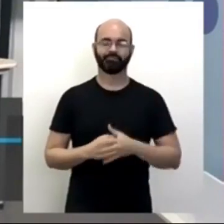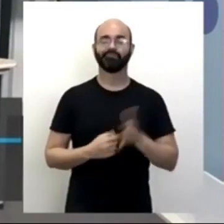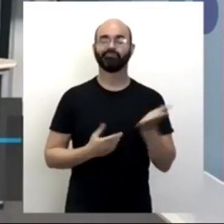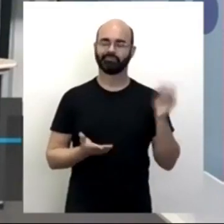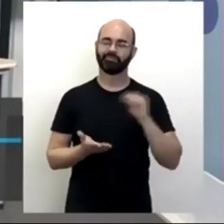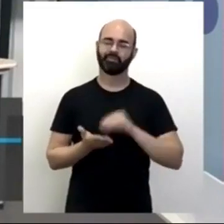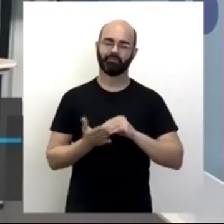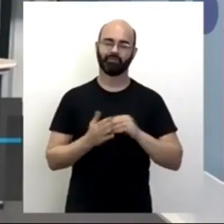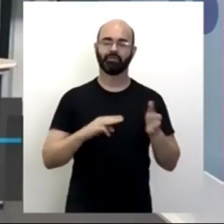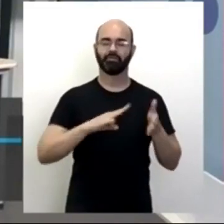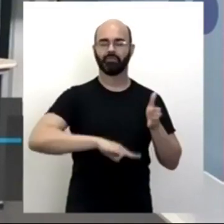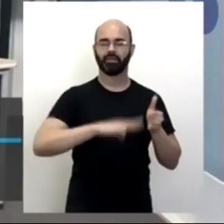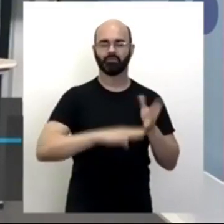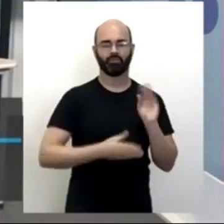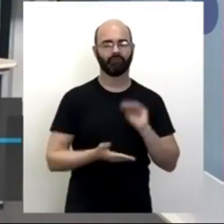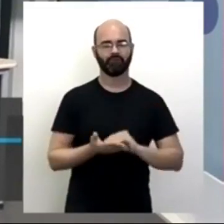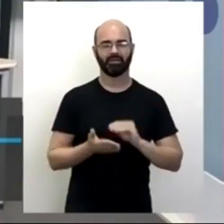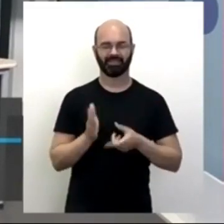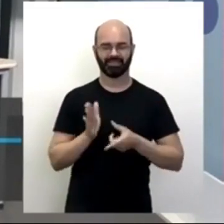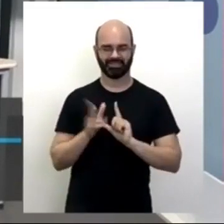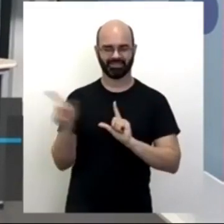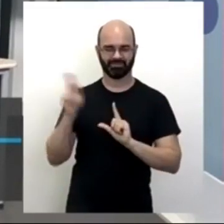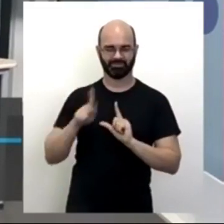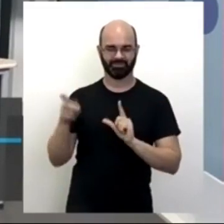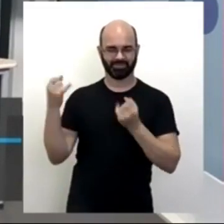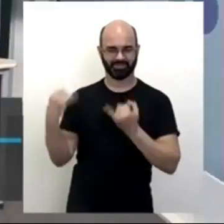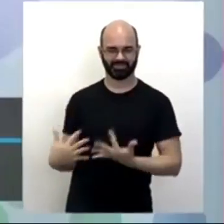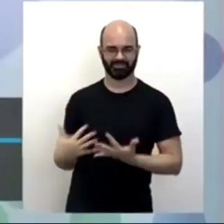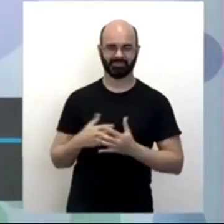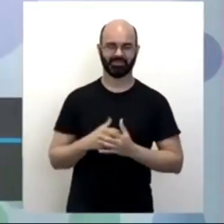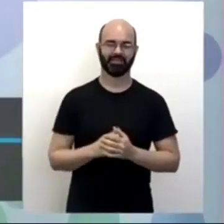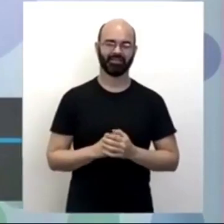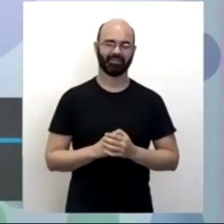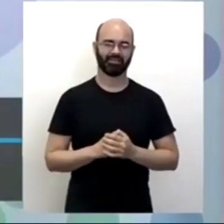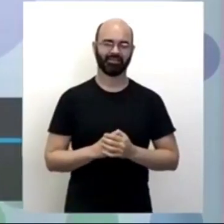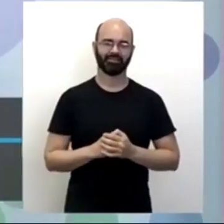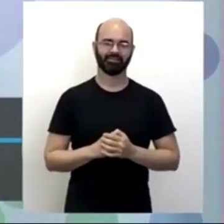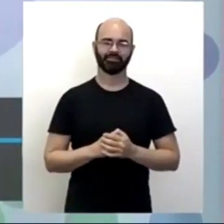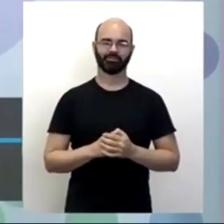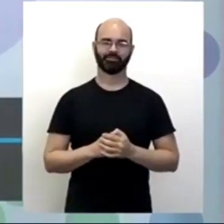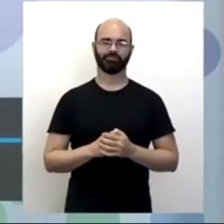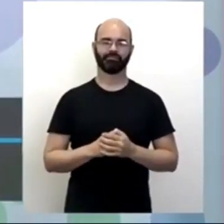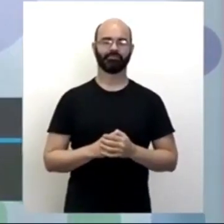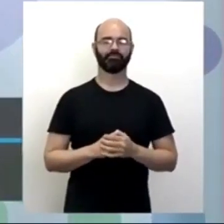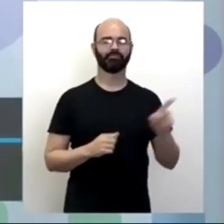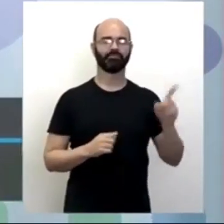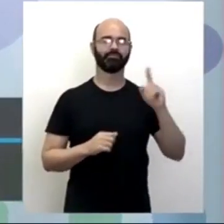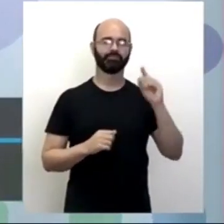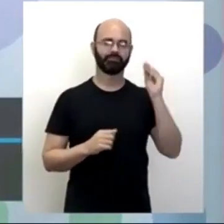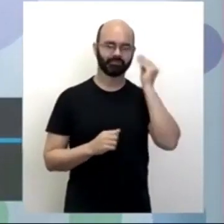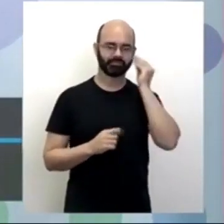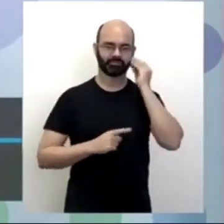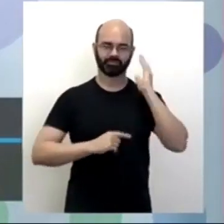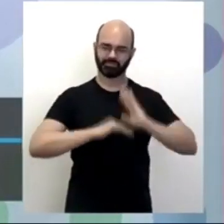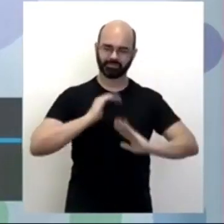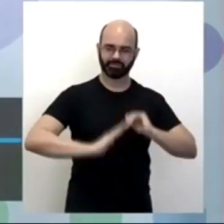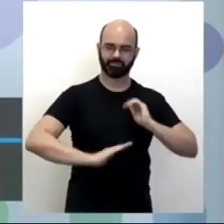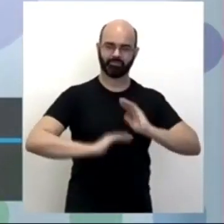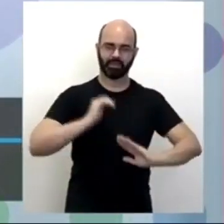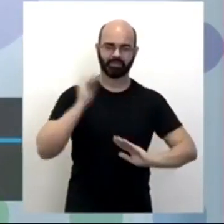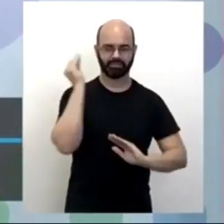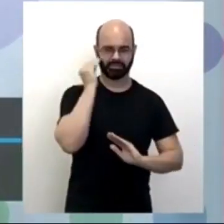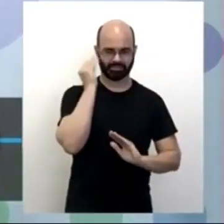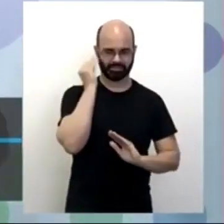de método do qual a professora afirmou vai ser encarado aí de uma forma com muita praxis pelo próximo modelo